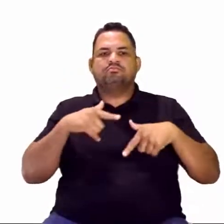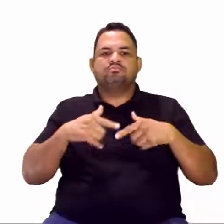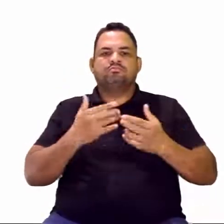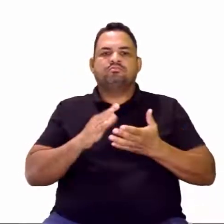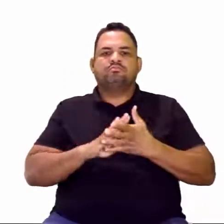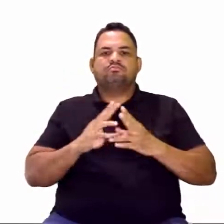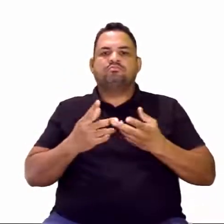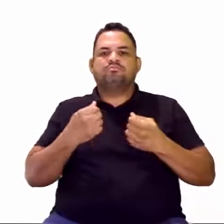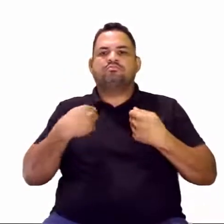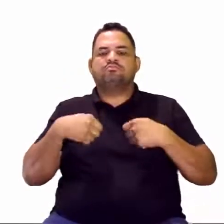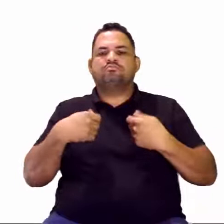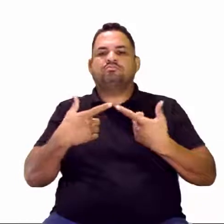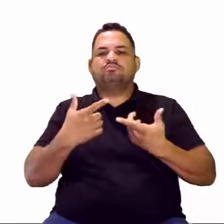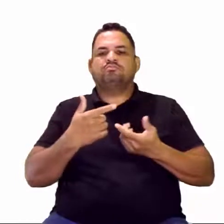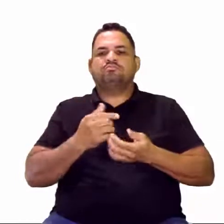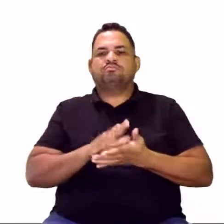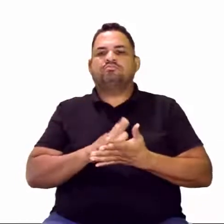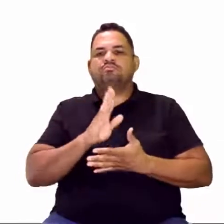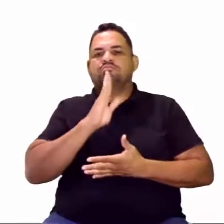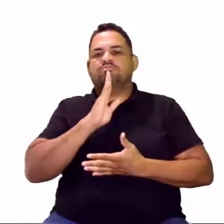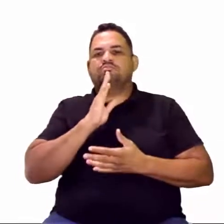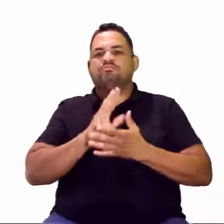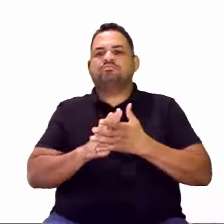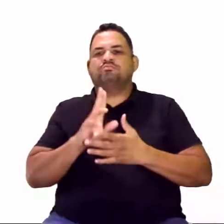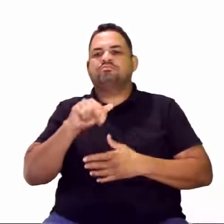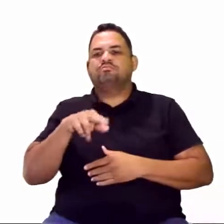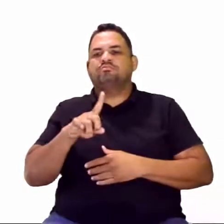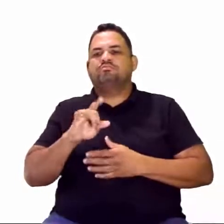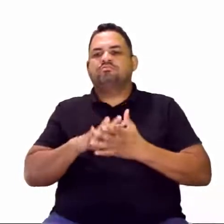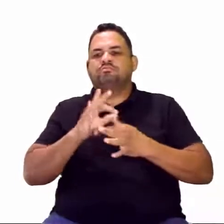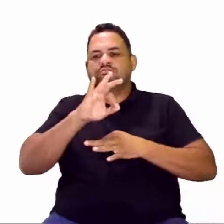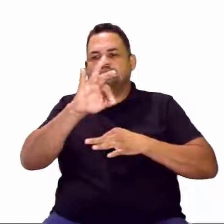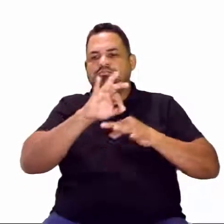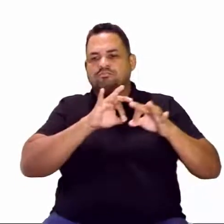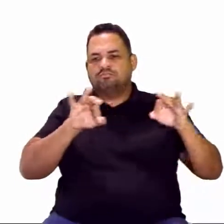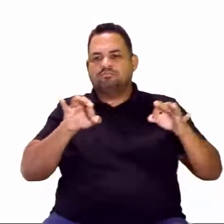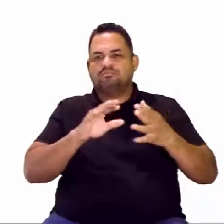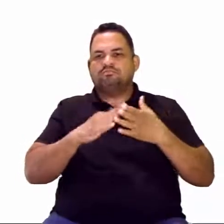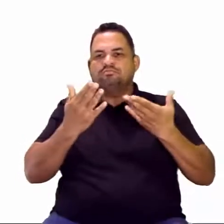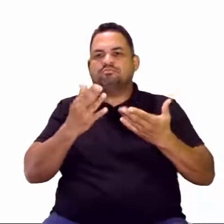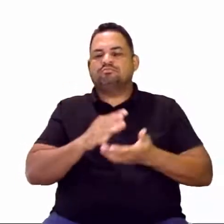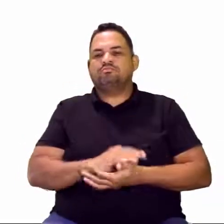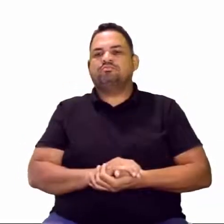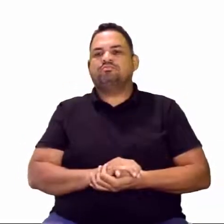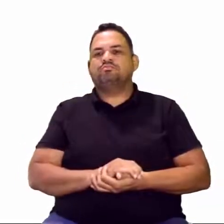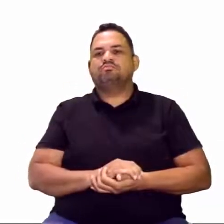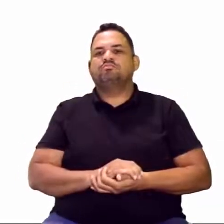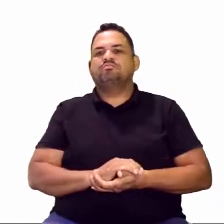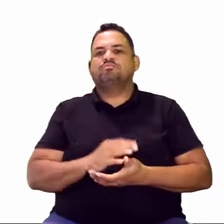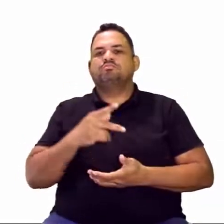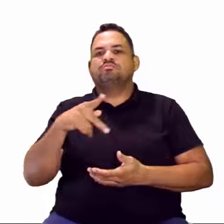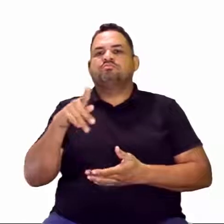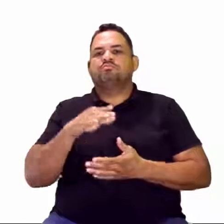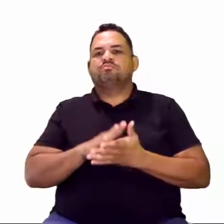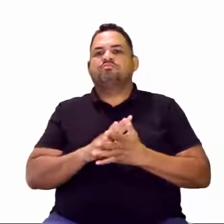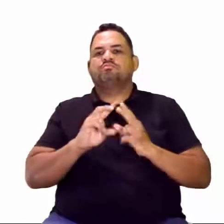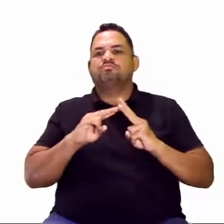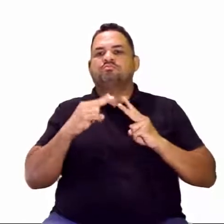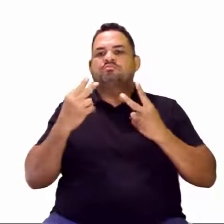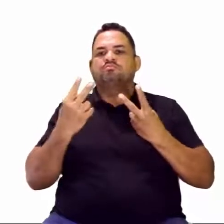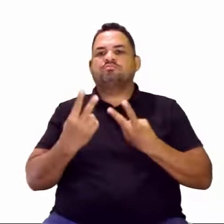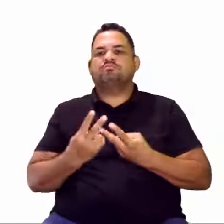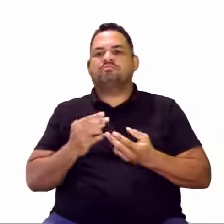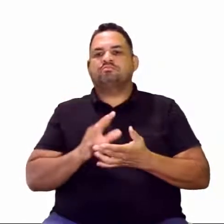com volume, nós precisamos conhecer algumas unidades de medida. E a unidade para o